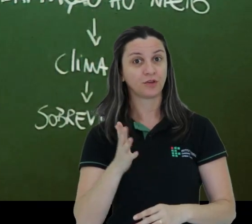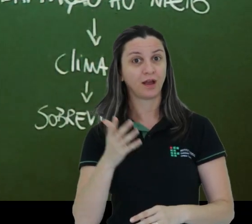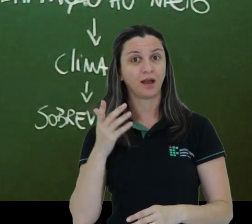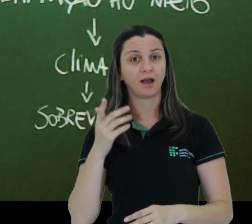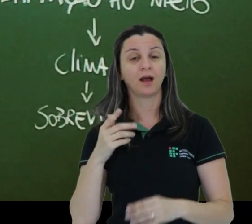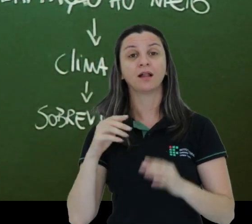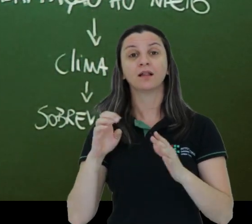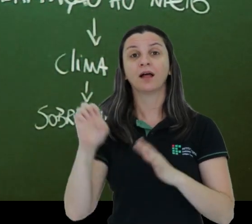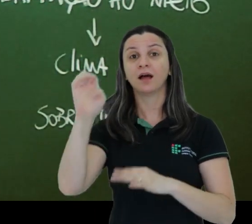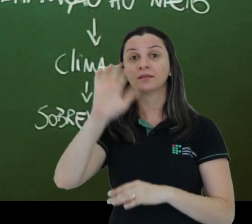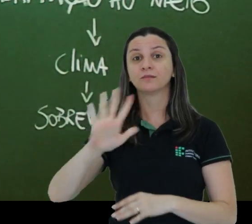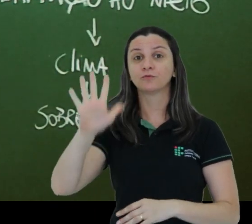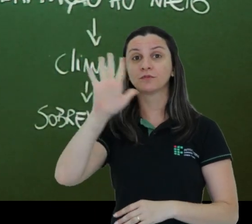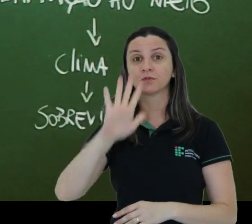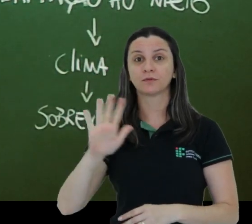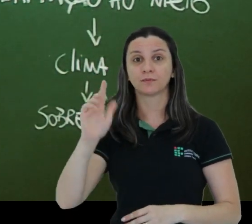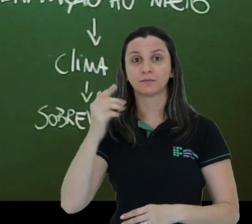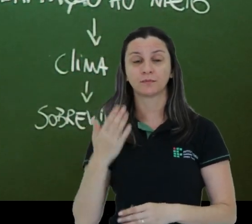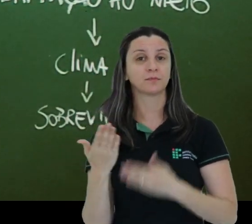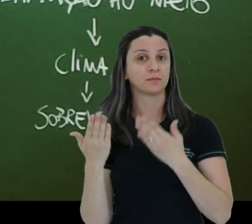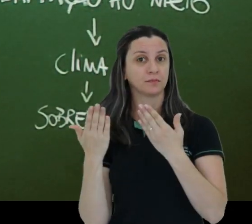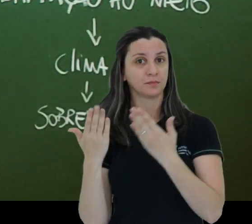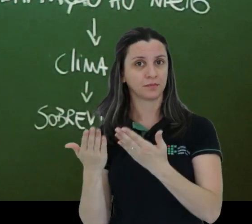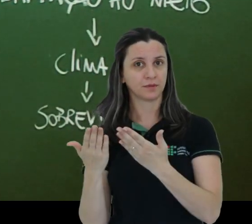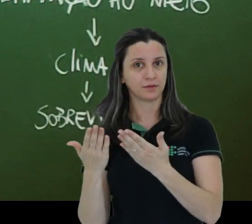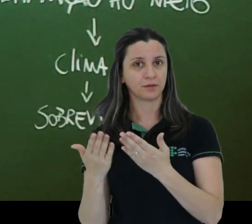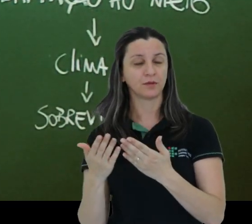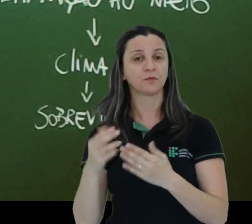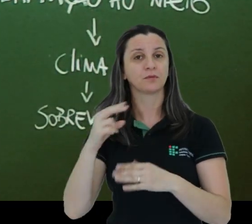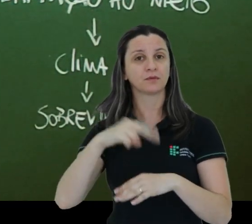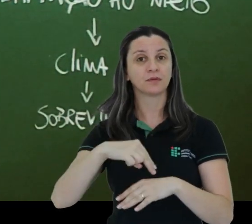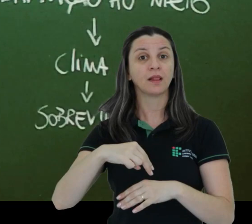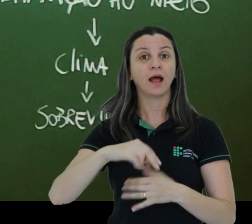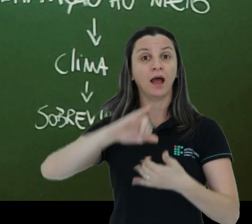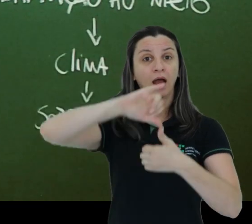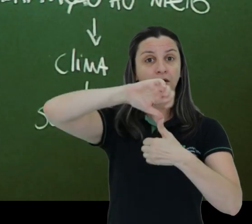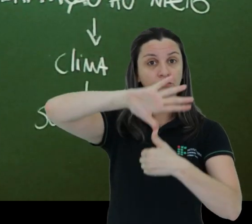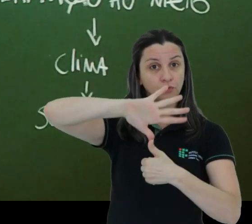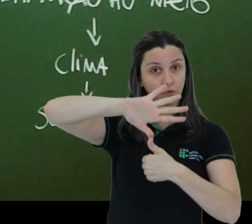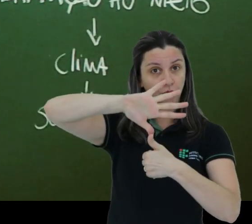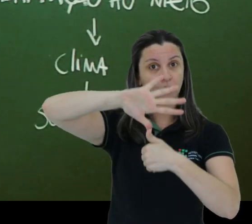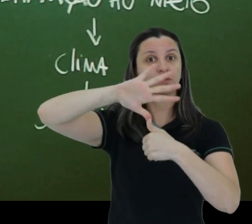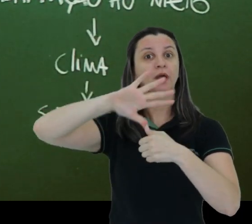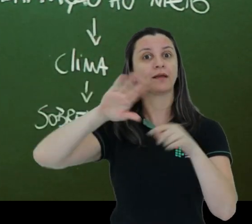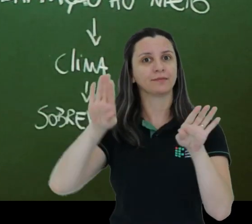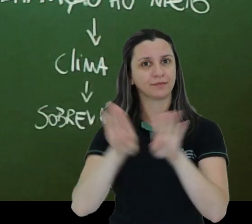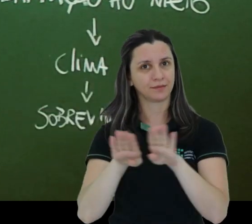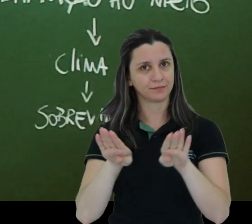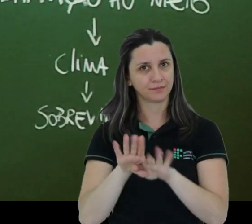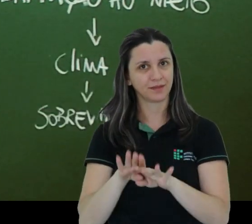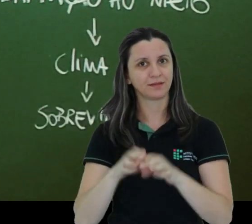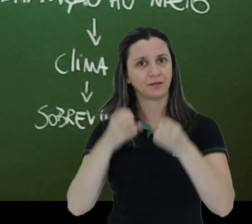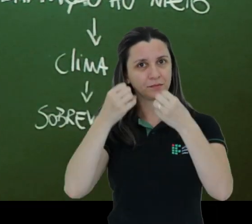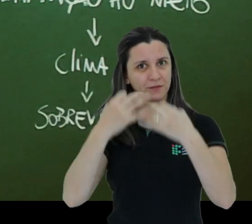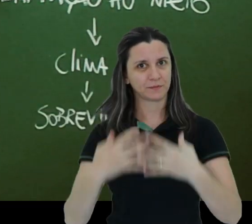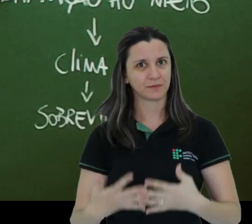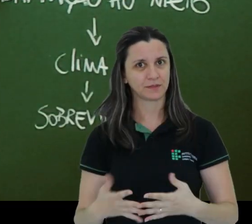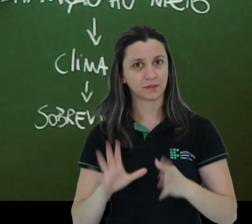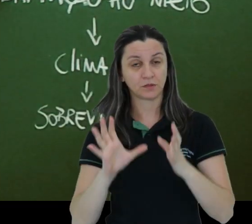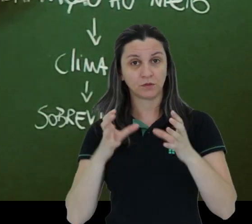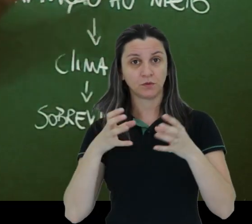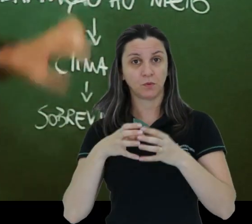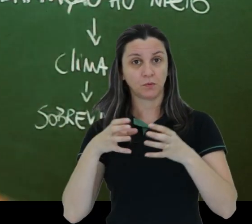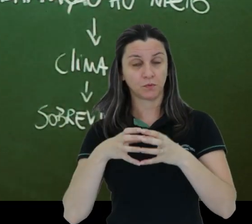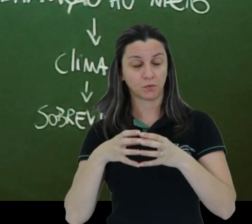descobertas lá dos europeus, né, ou depois aqui dos norte-americanos, também são frutos dessa migração, ou